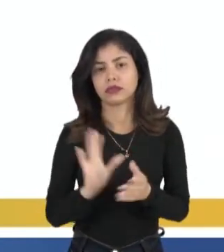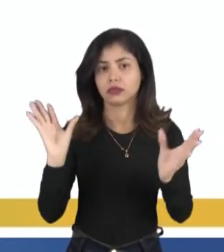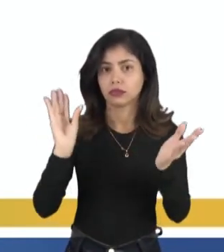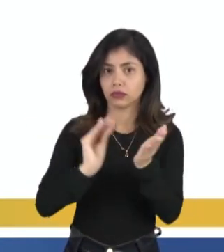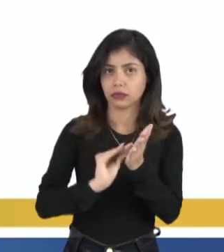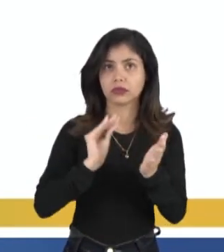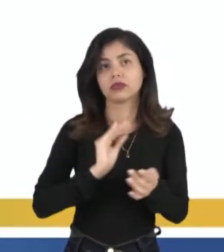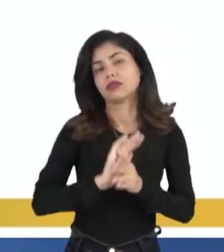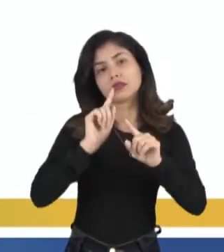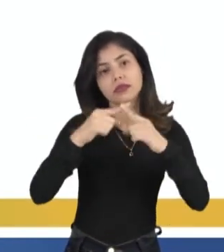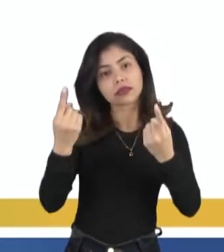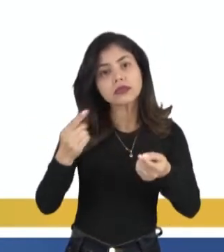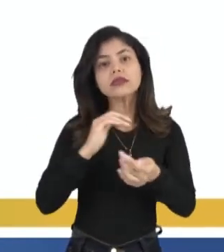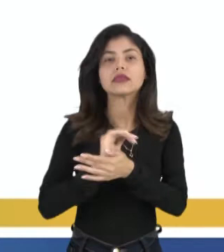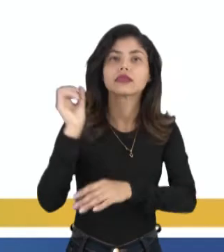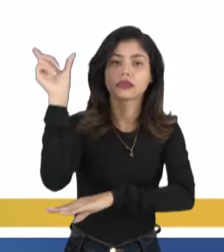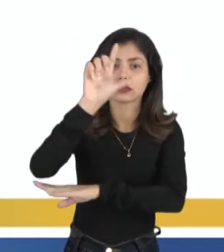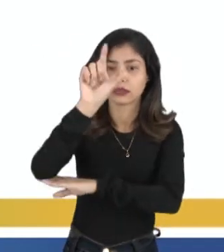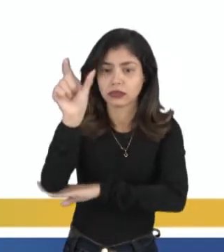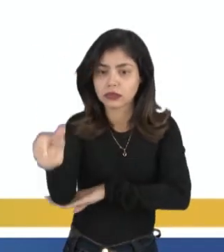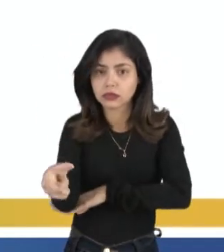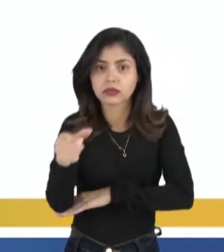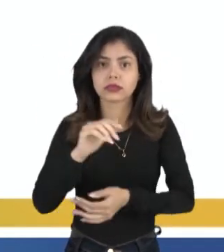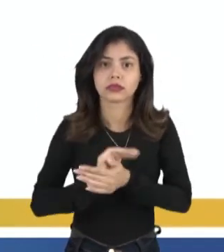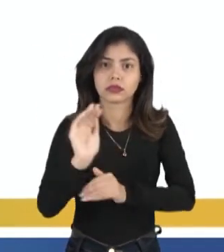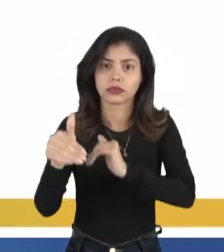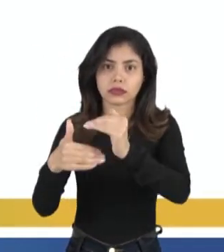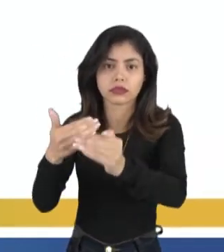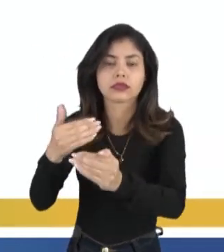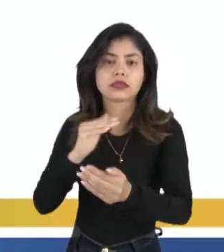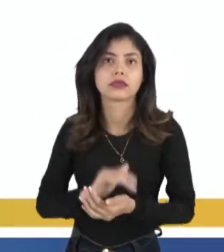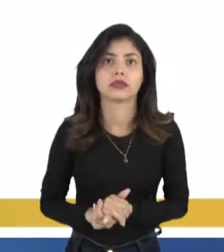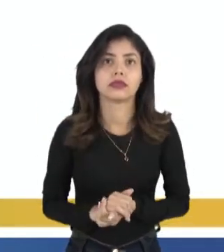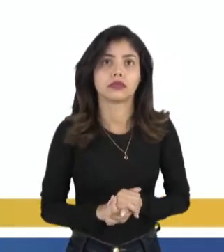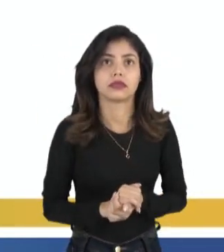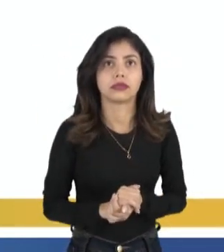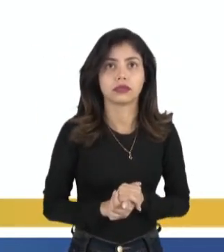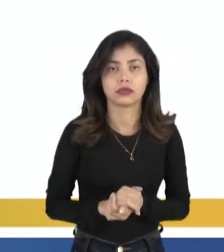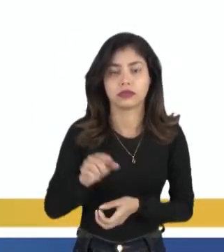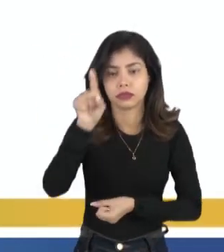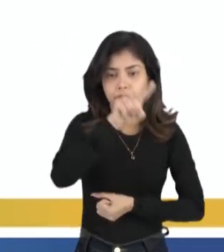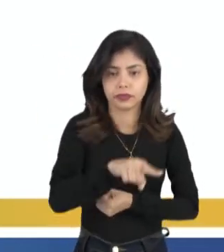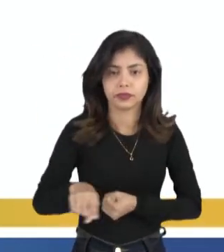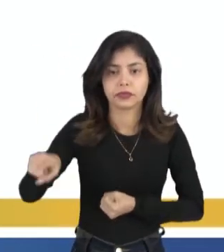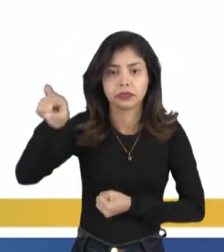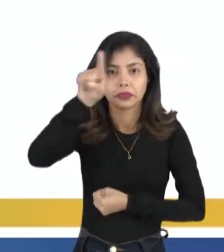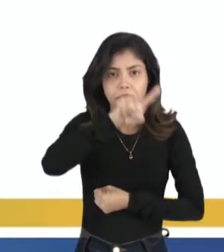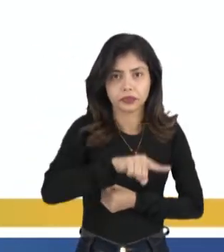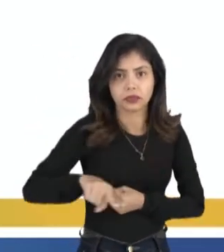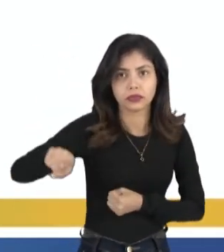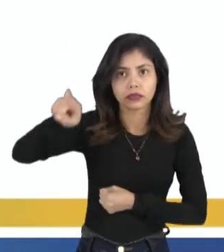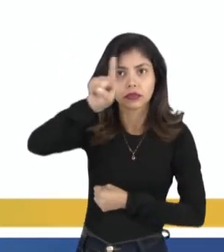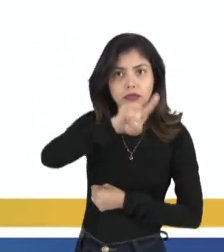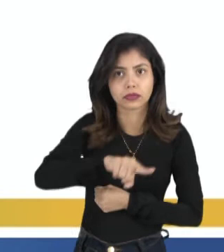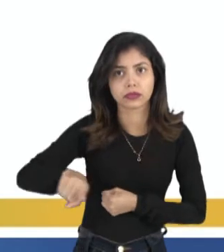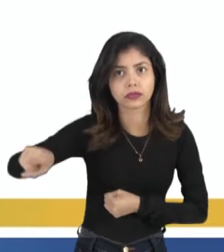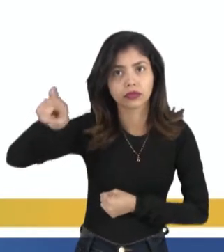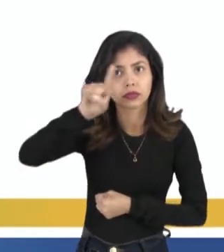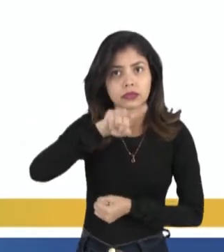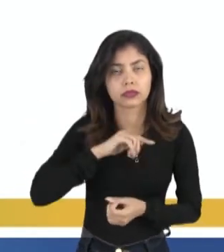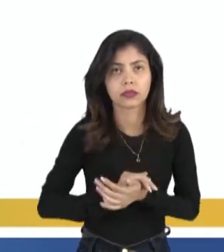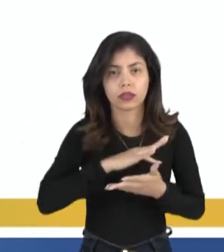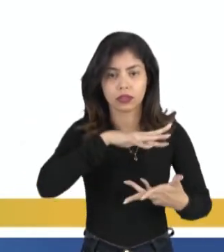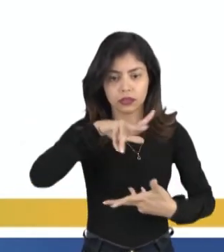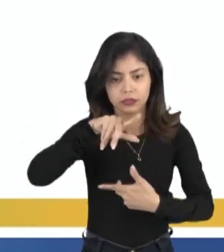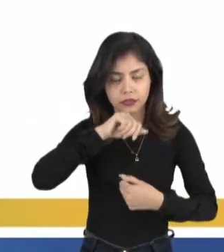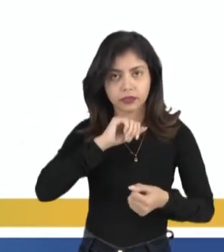fixa. Mas a Lua, ela faz um processo aqui, ó, que nós chamamos de órbita. Ela vai girar ao redor